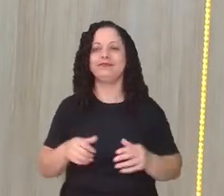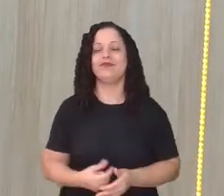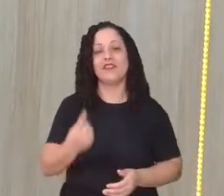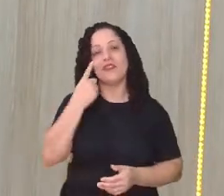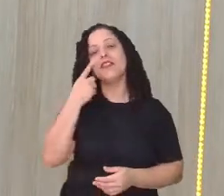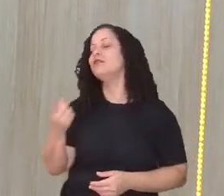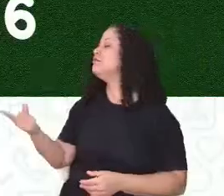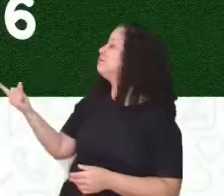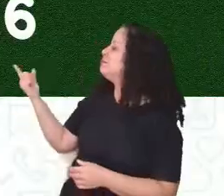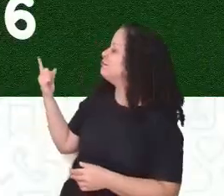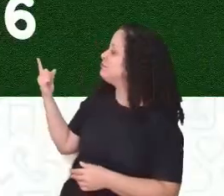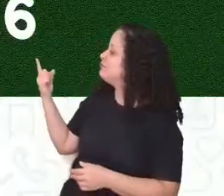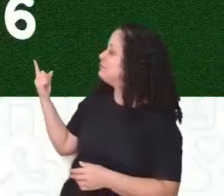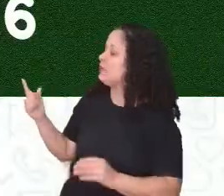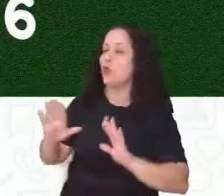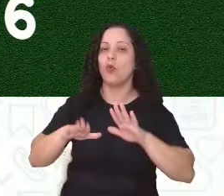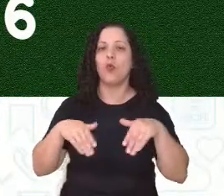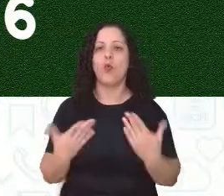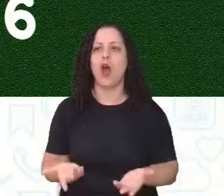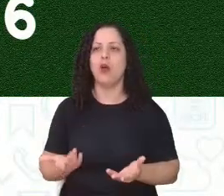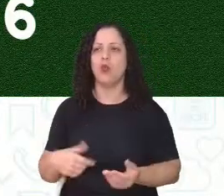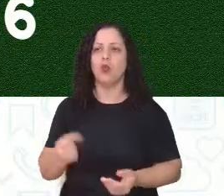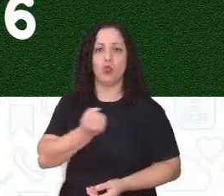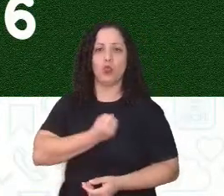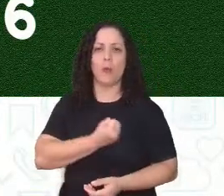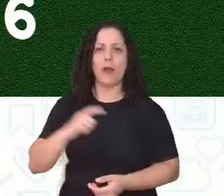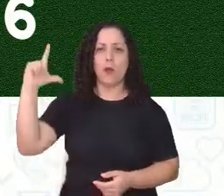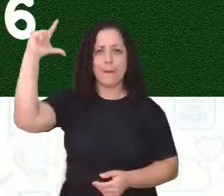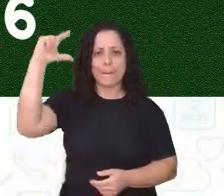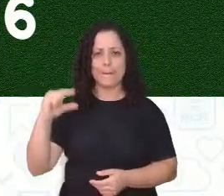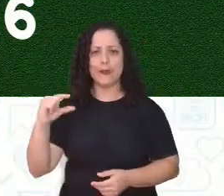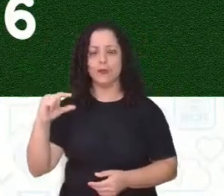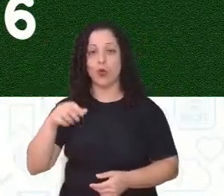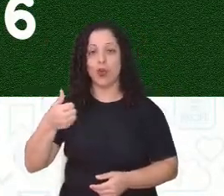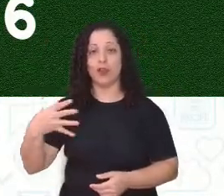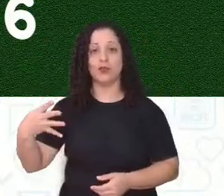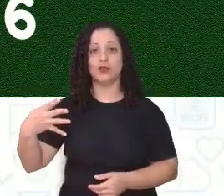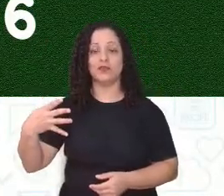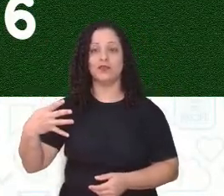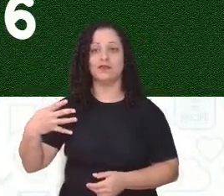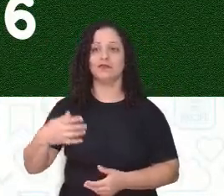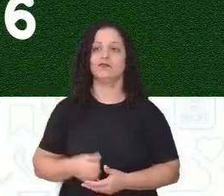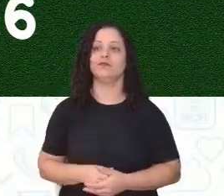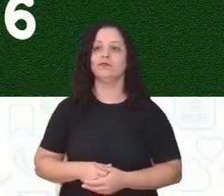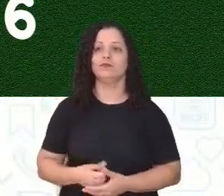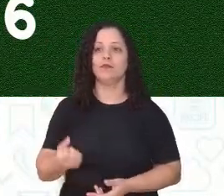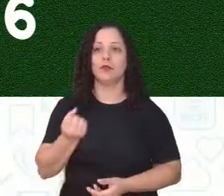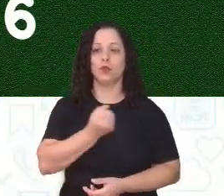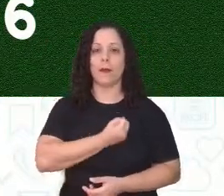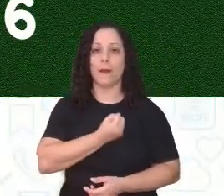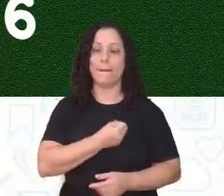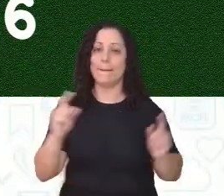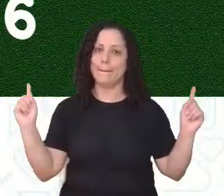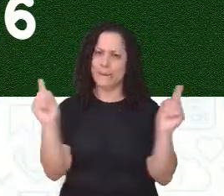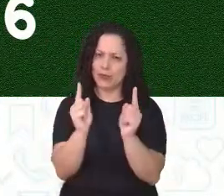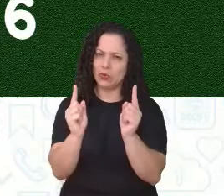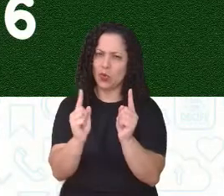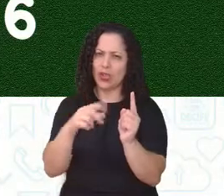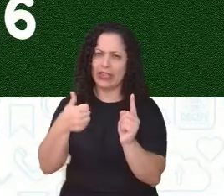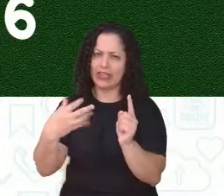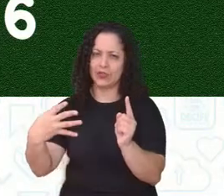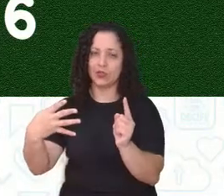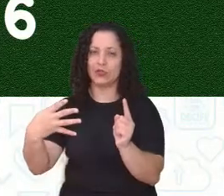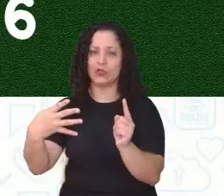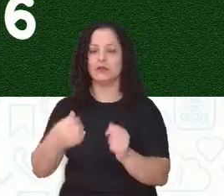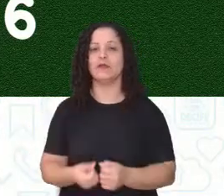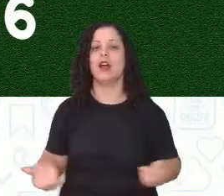é o menor valor? O menor é esse aqui, ó, 14, tá vendo lá? Então, o menor perímetro é o 14.